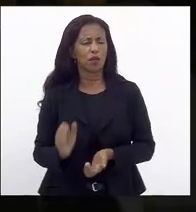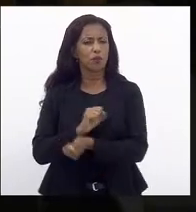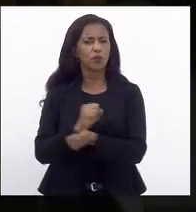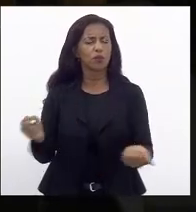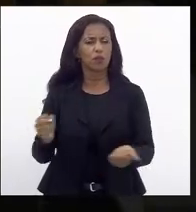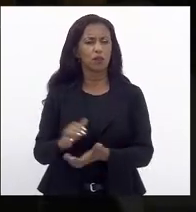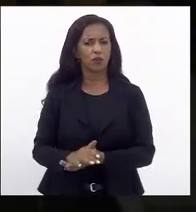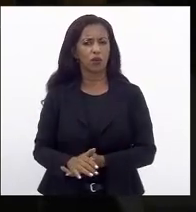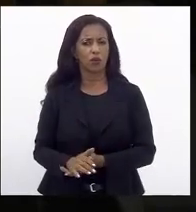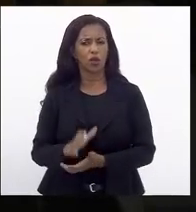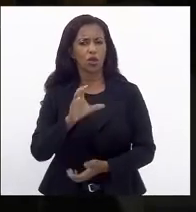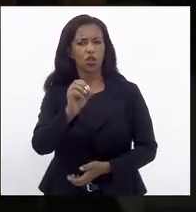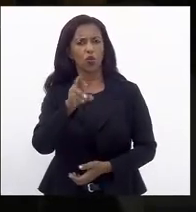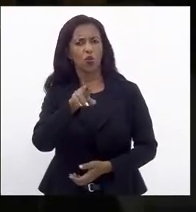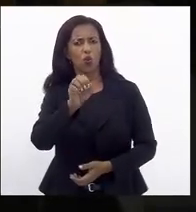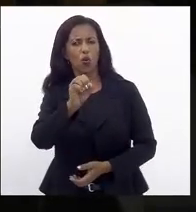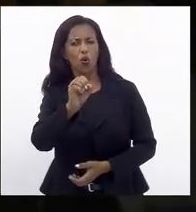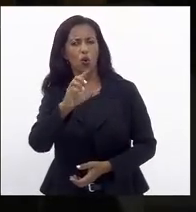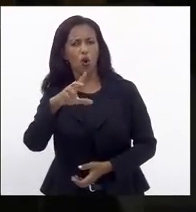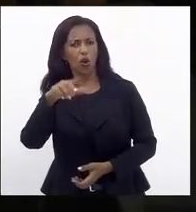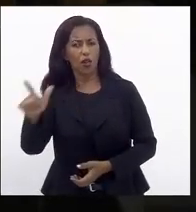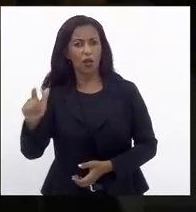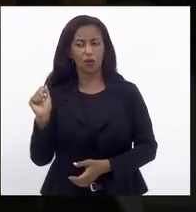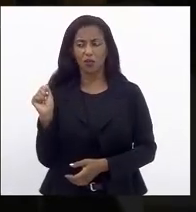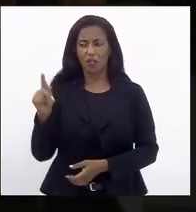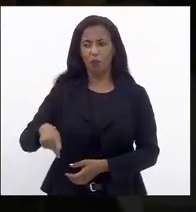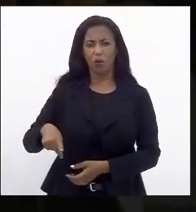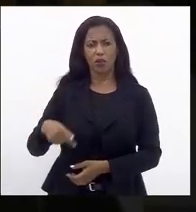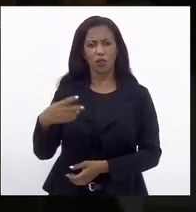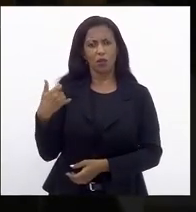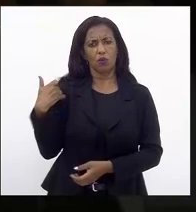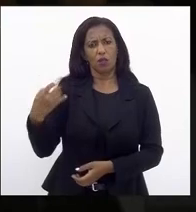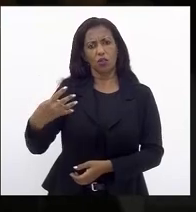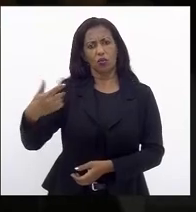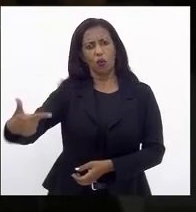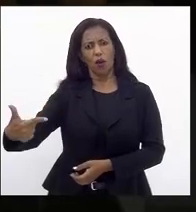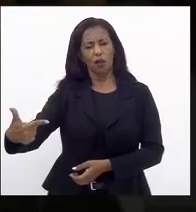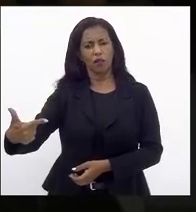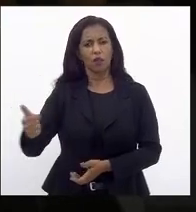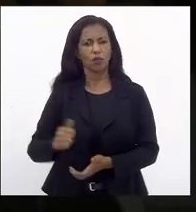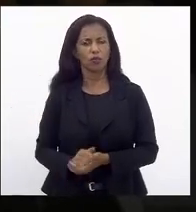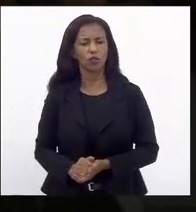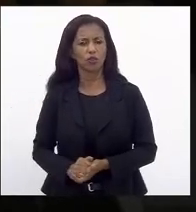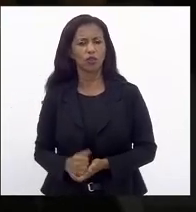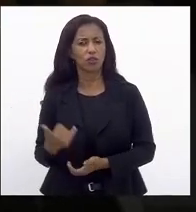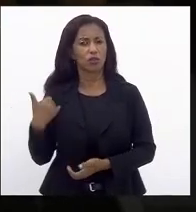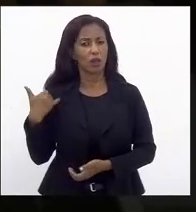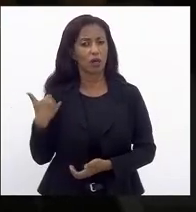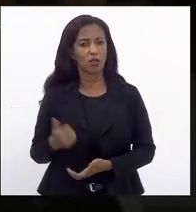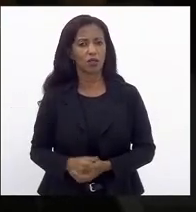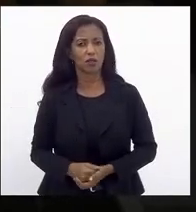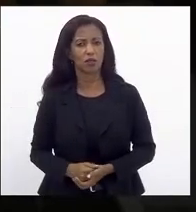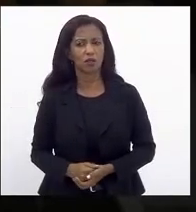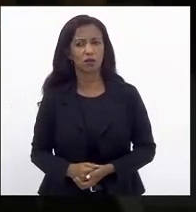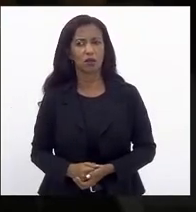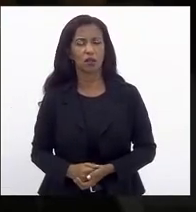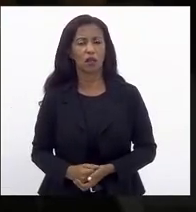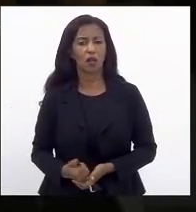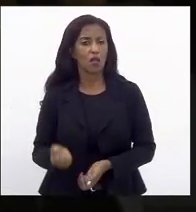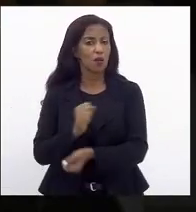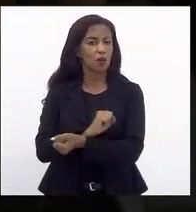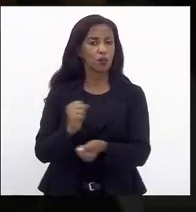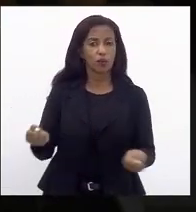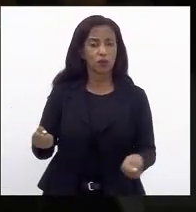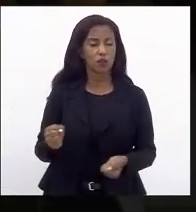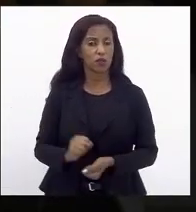possível que um coronel Se apresente com 42 anos de idade 43 anos de idade não é